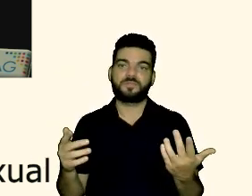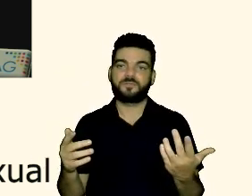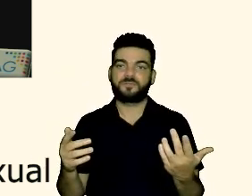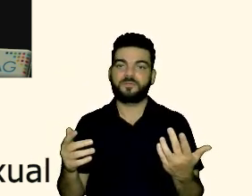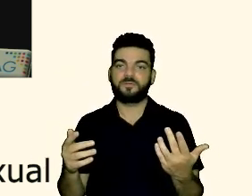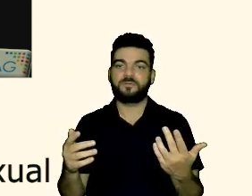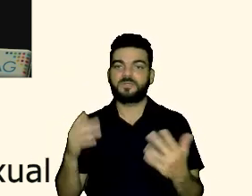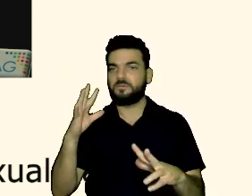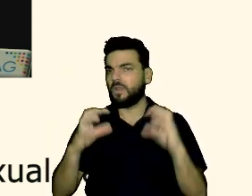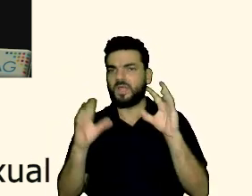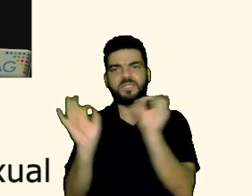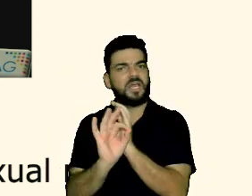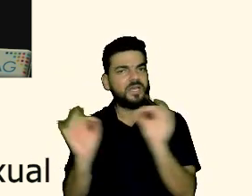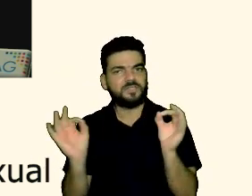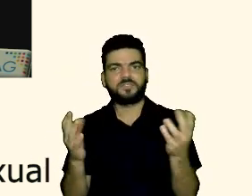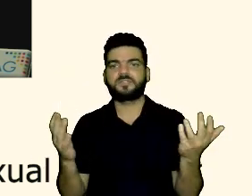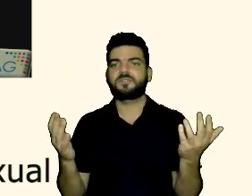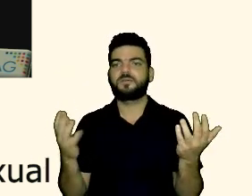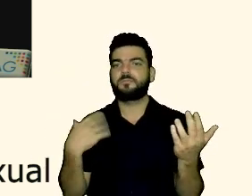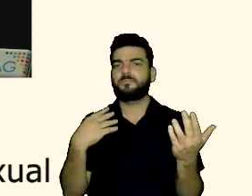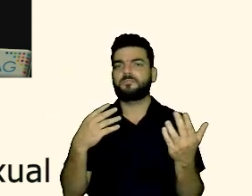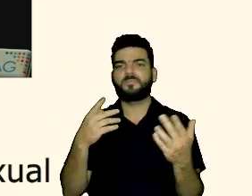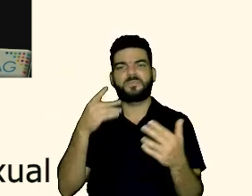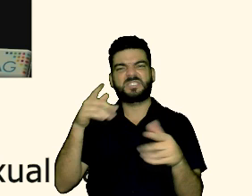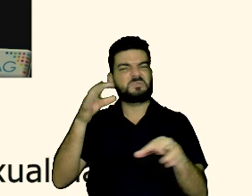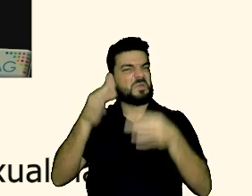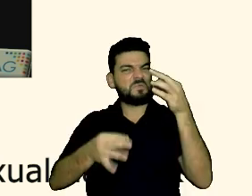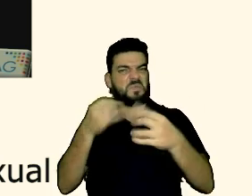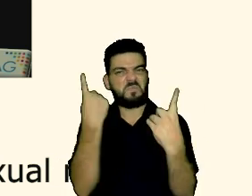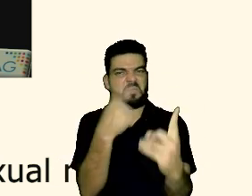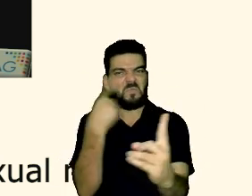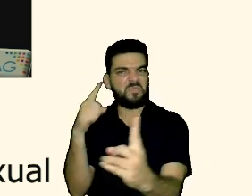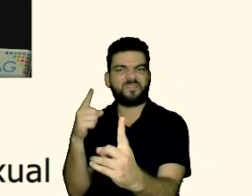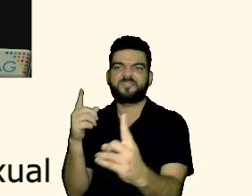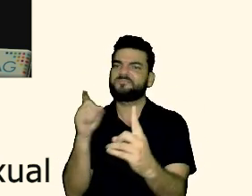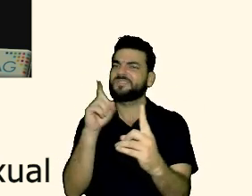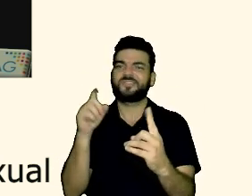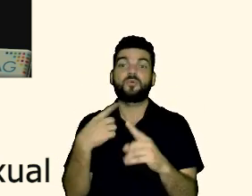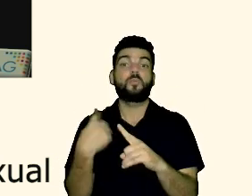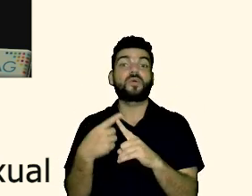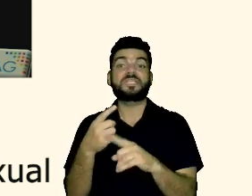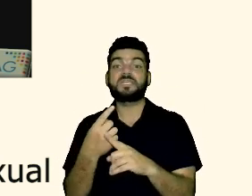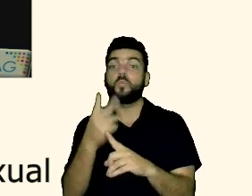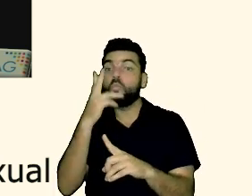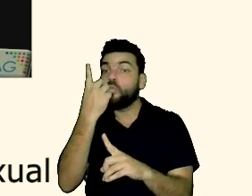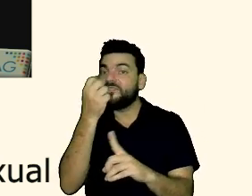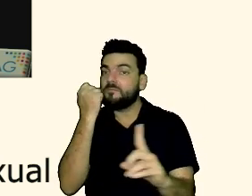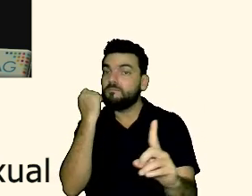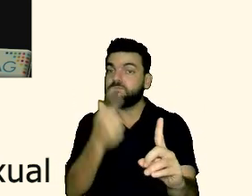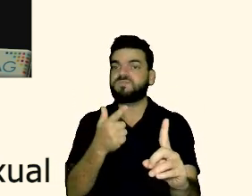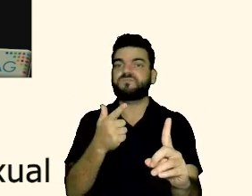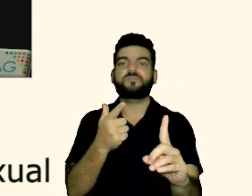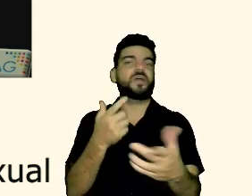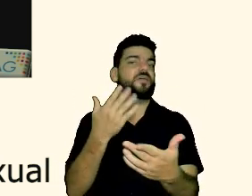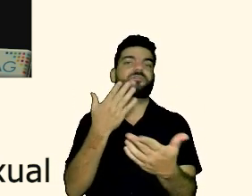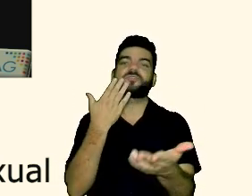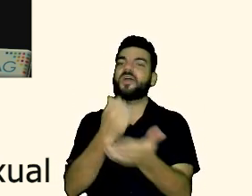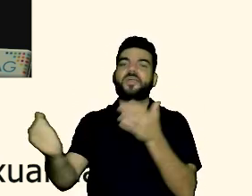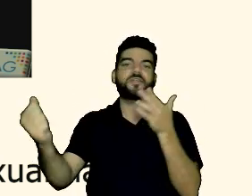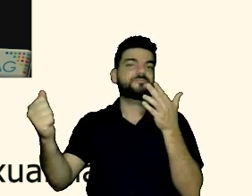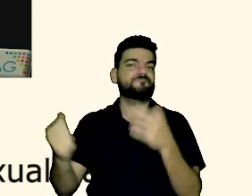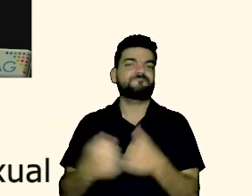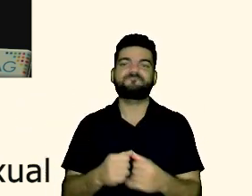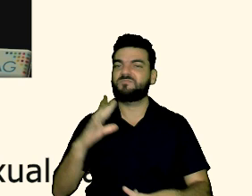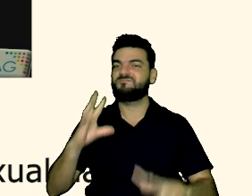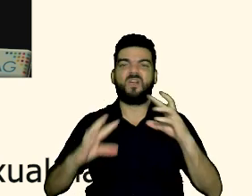de palavras que podem implicar em xingamento, escárnios, ironias e outros tipos de gestão equivocada. Nós